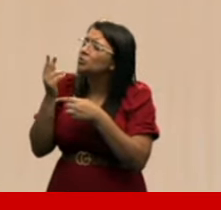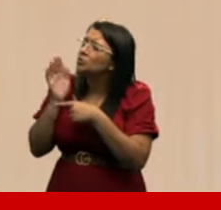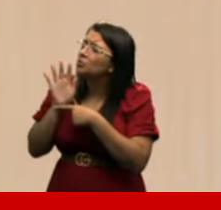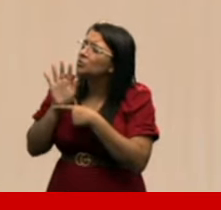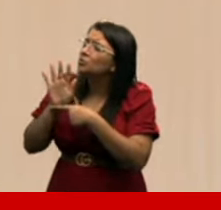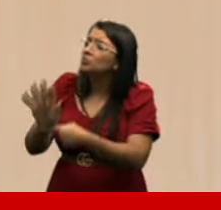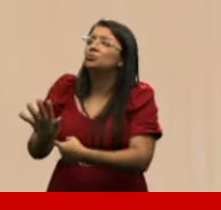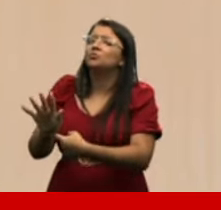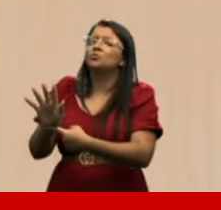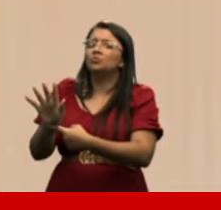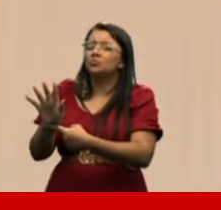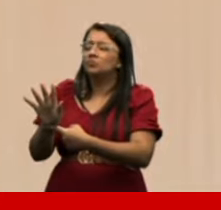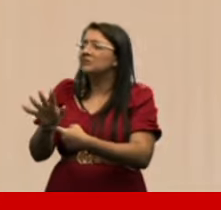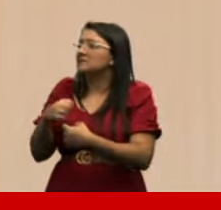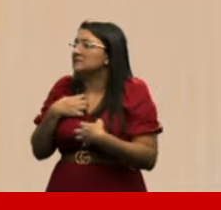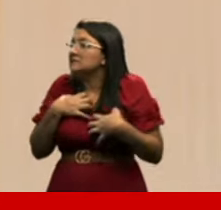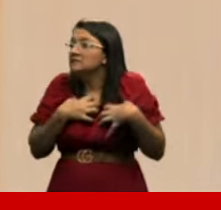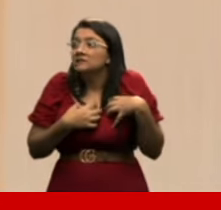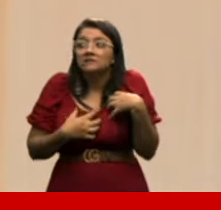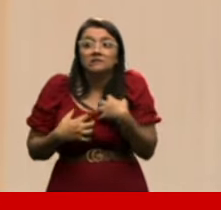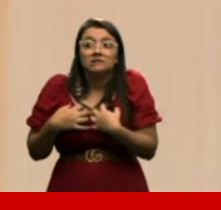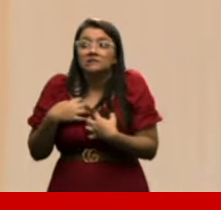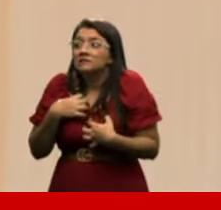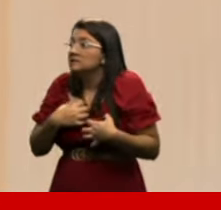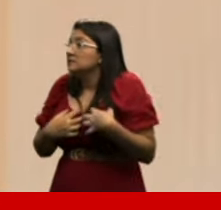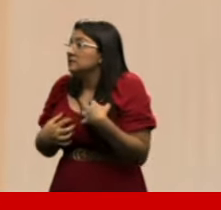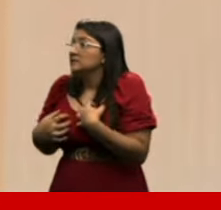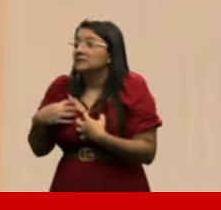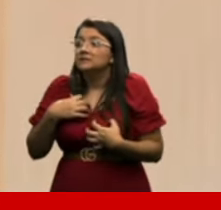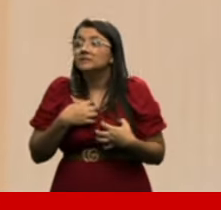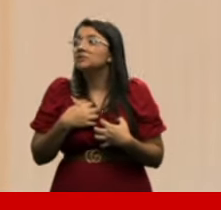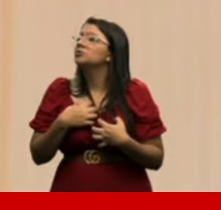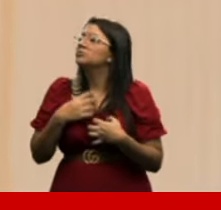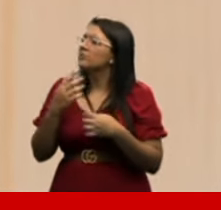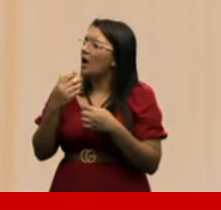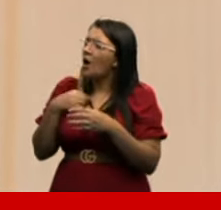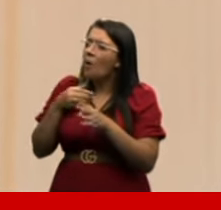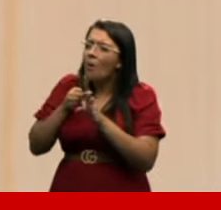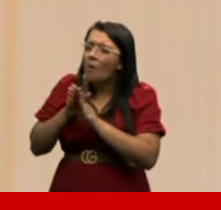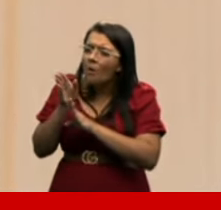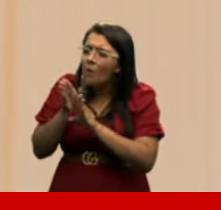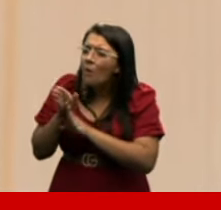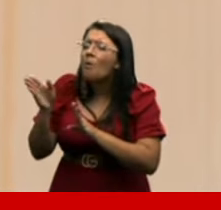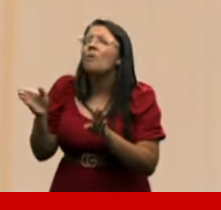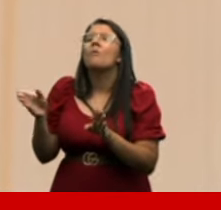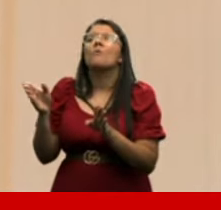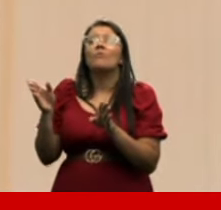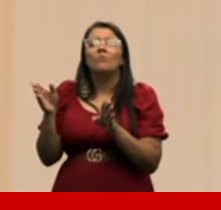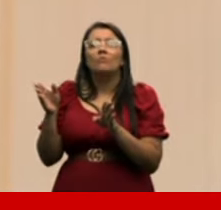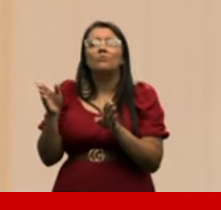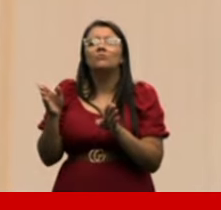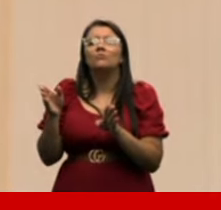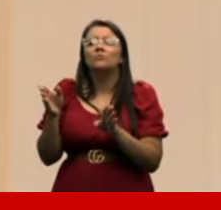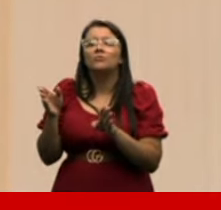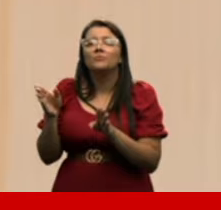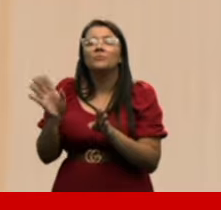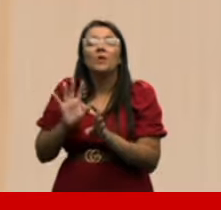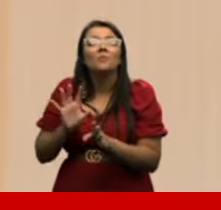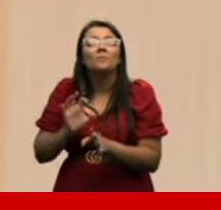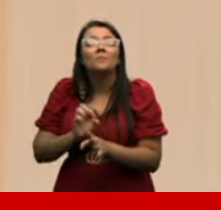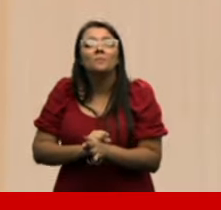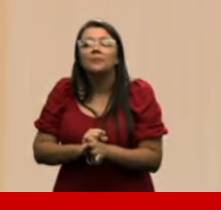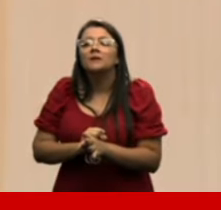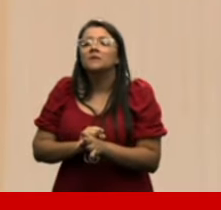está angustiado, tenha bons conselhos para ele. Meu amor,